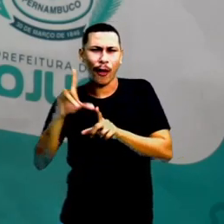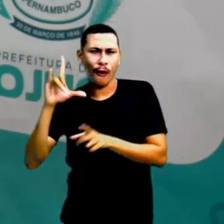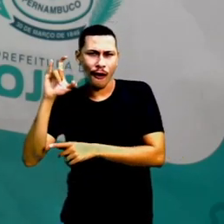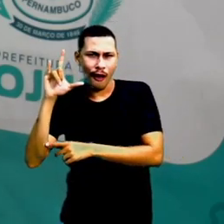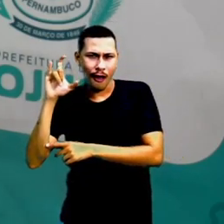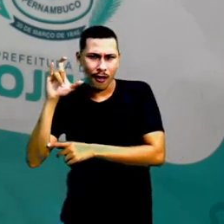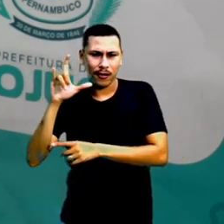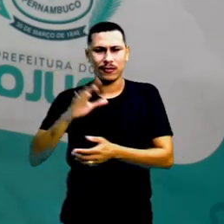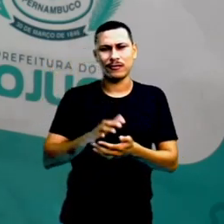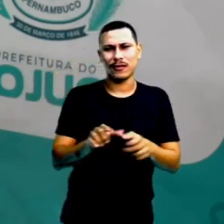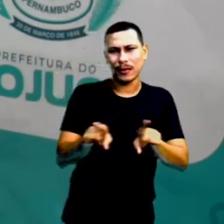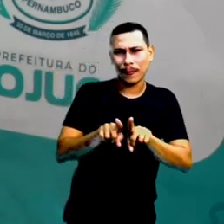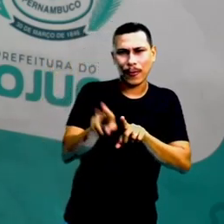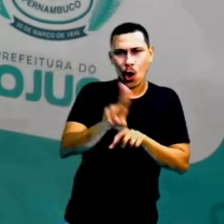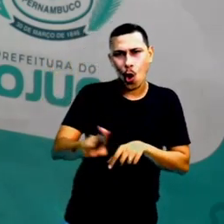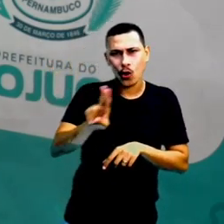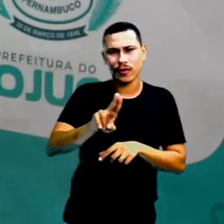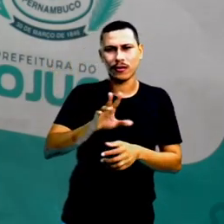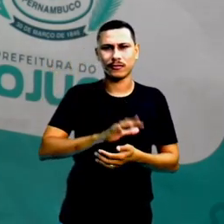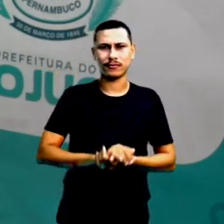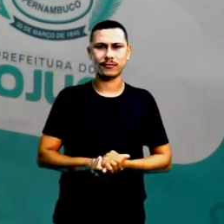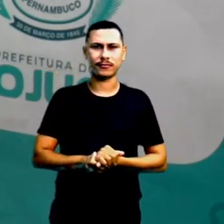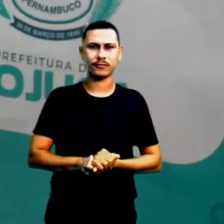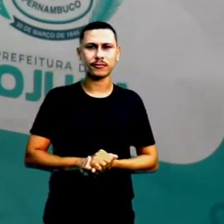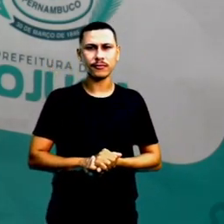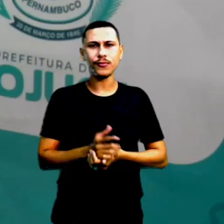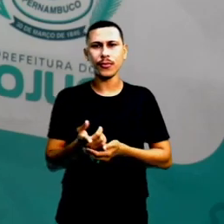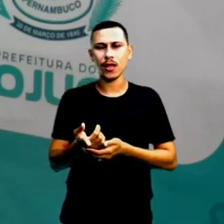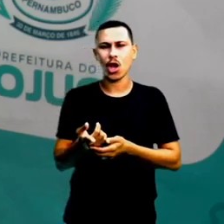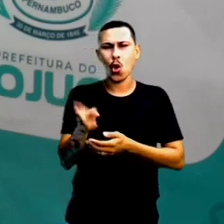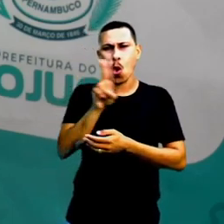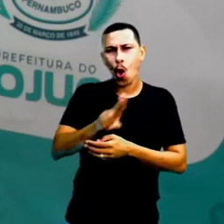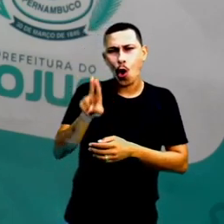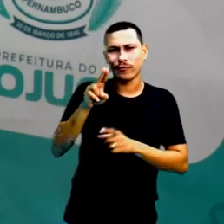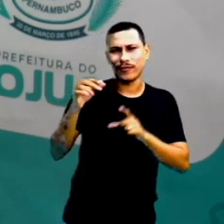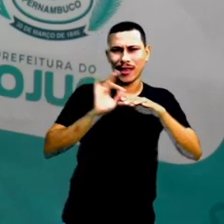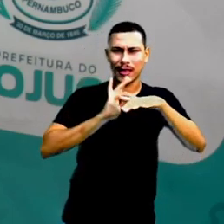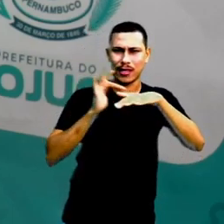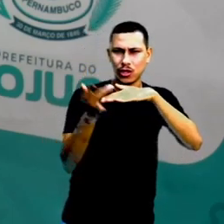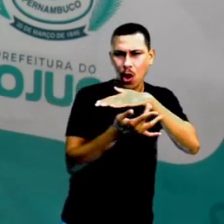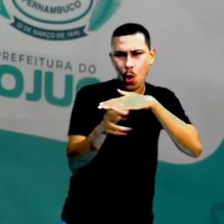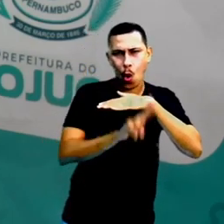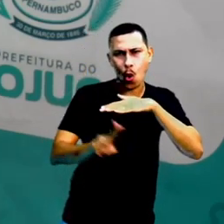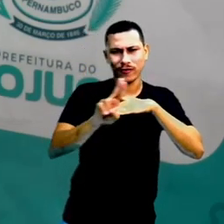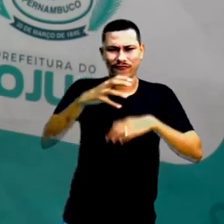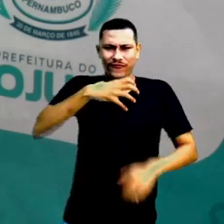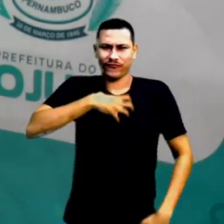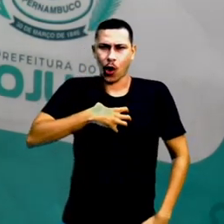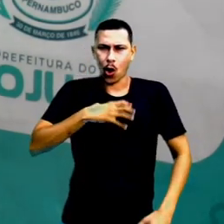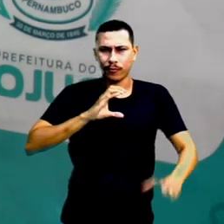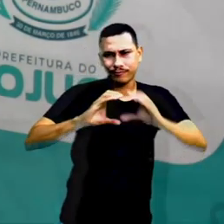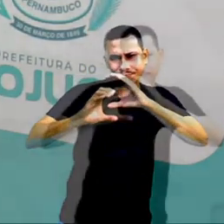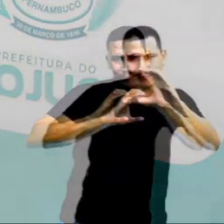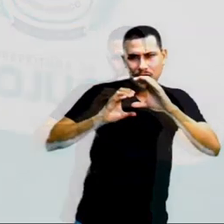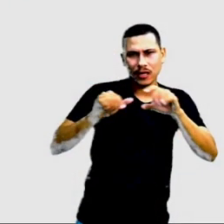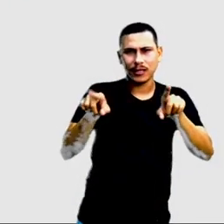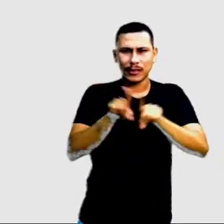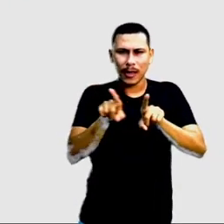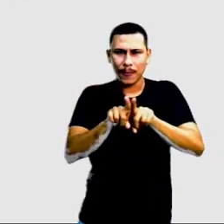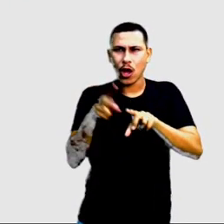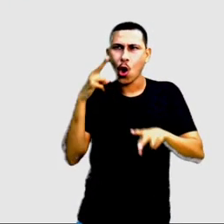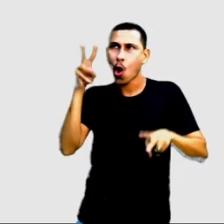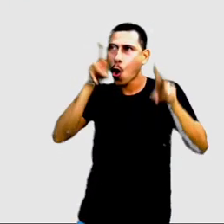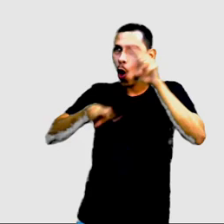Instagram, que são aplicativos que utilizam esse tipo de comunicação, tá bom? Nós temos o